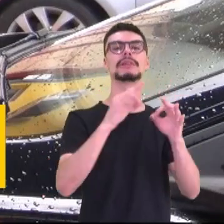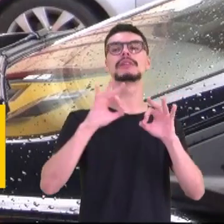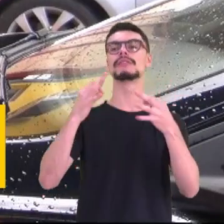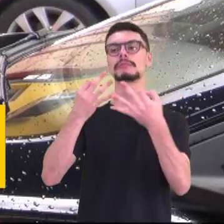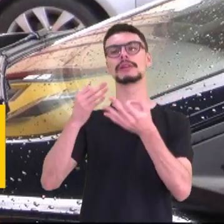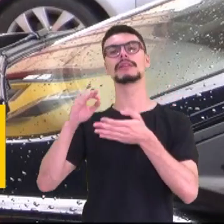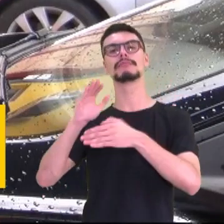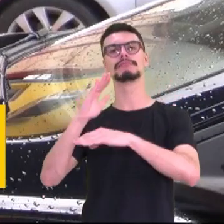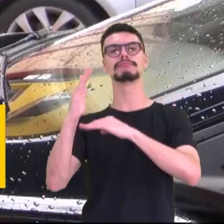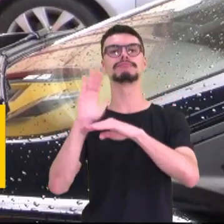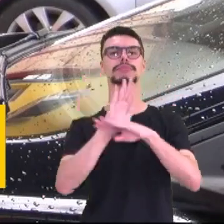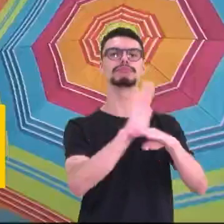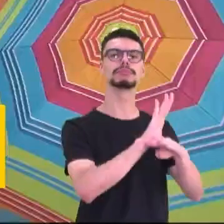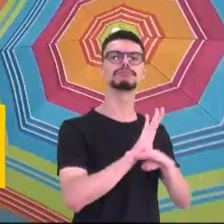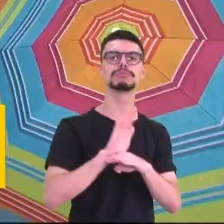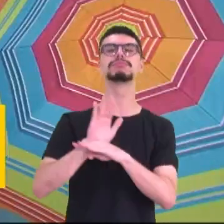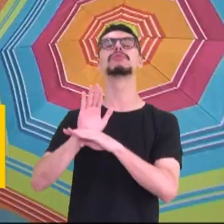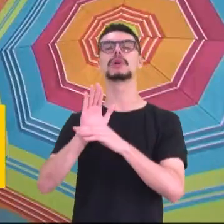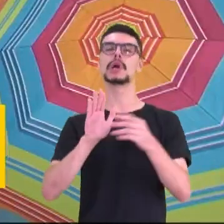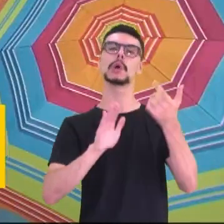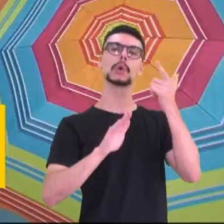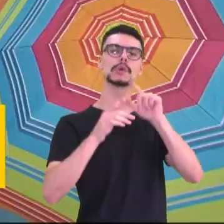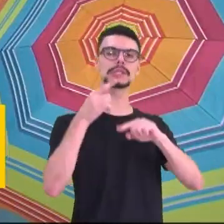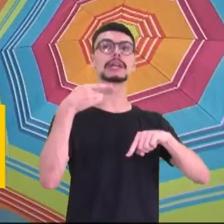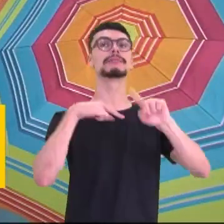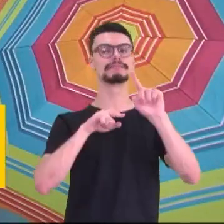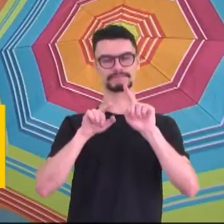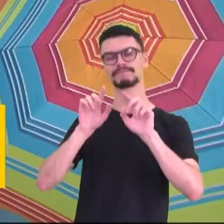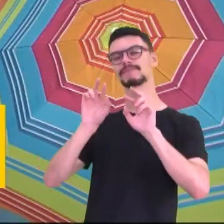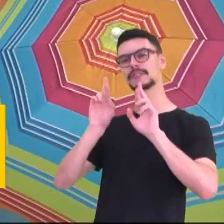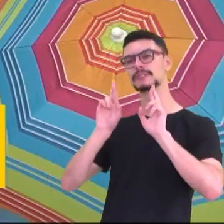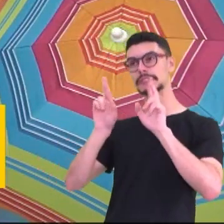essas pessoas vão conseguir. Isso mesmo. Assim a gente espera e torce, né? Obrigado, Bruninha.